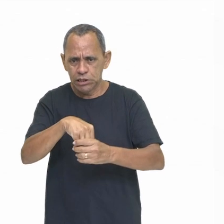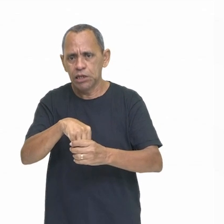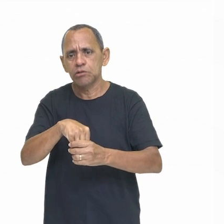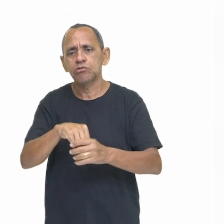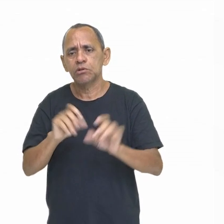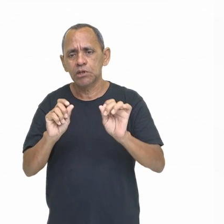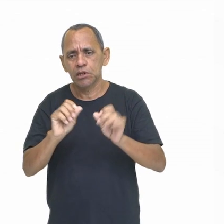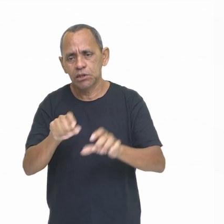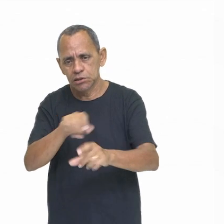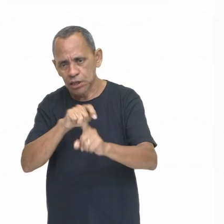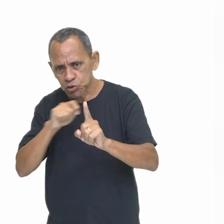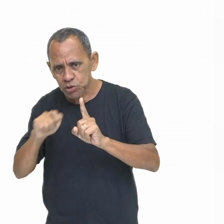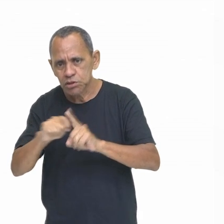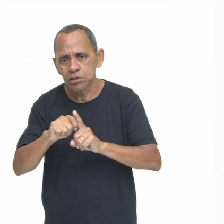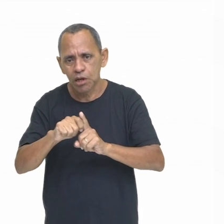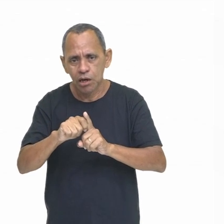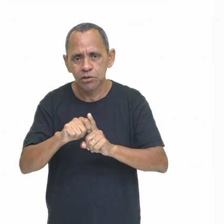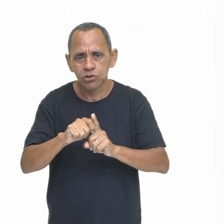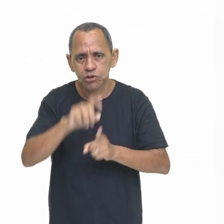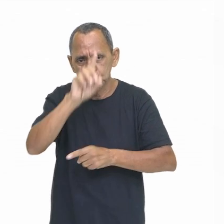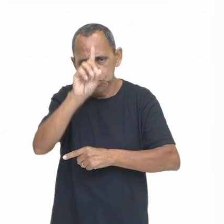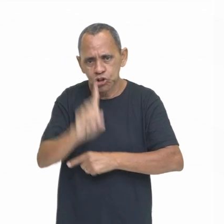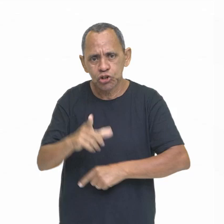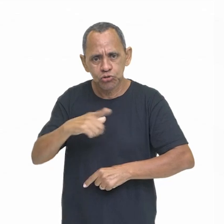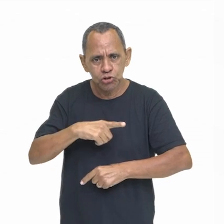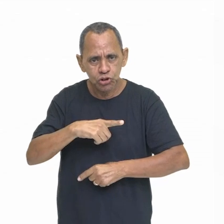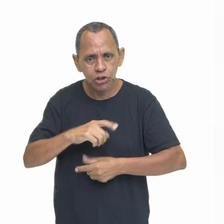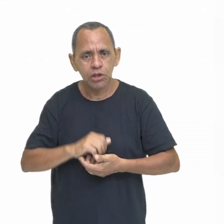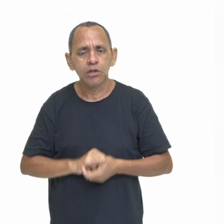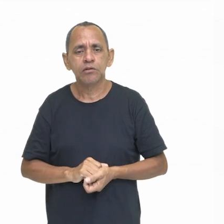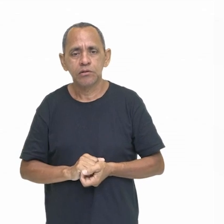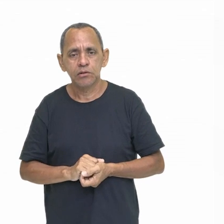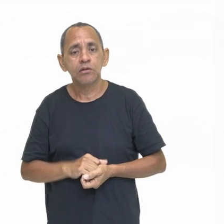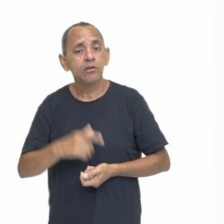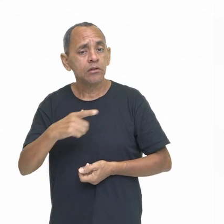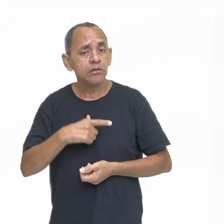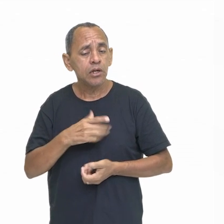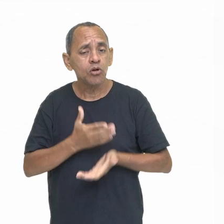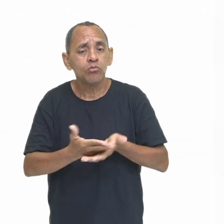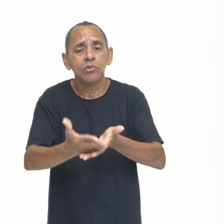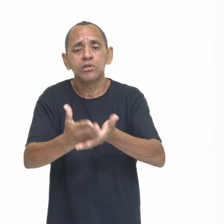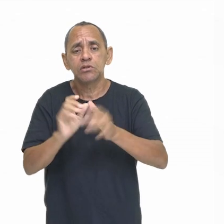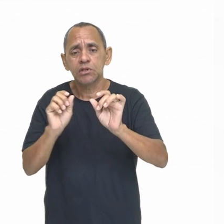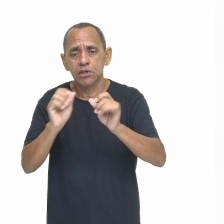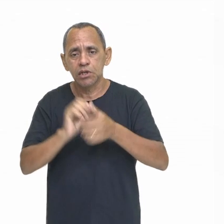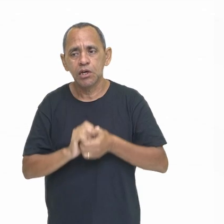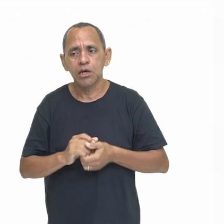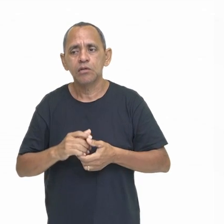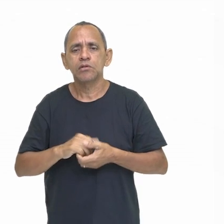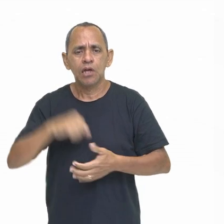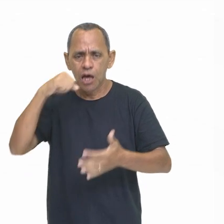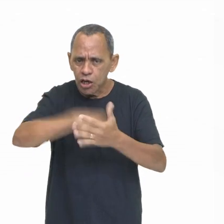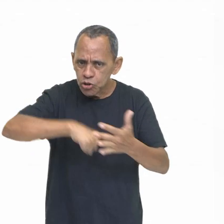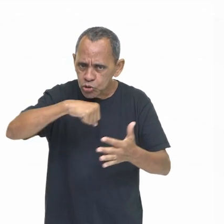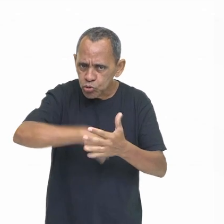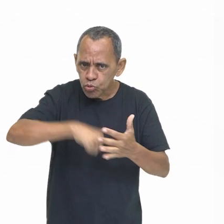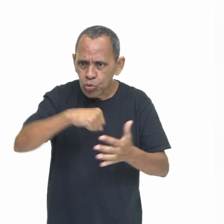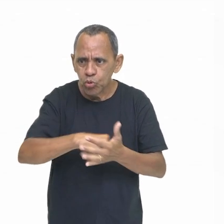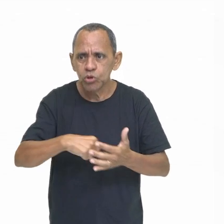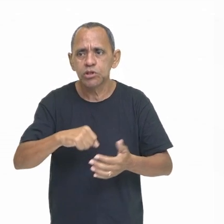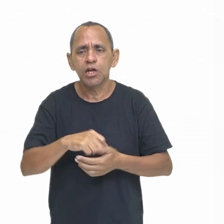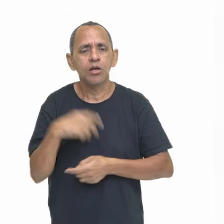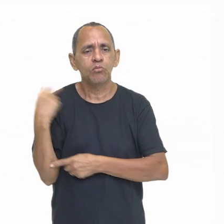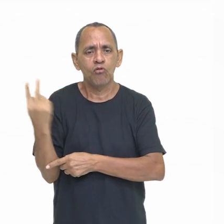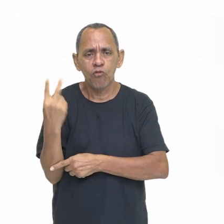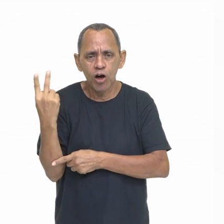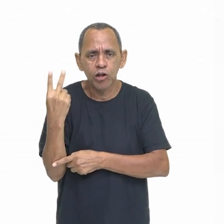surgir, então, o conflito, que vai surgir a luta por reconhecimento, certo? Então, na concepção de Honneth,